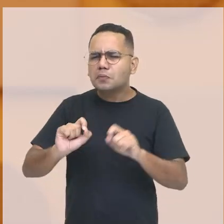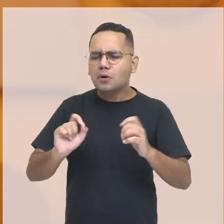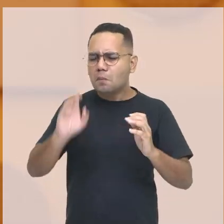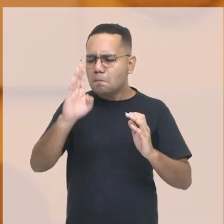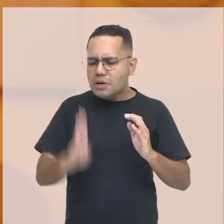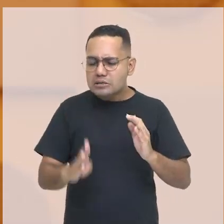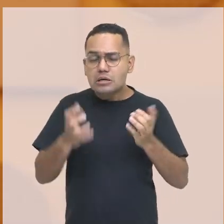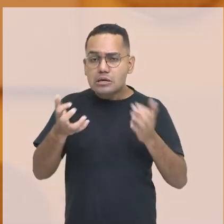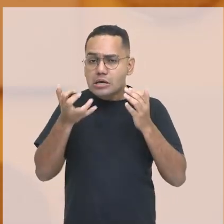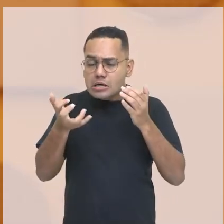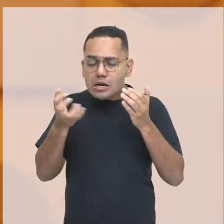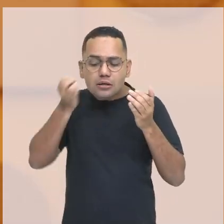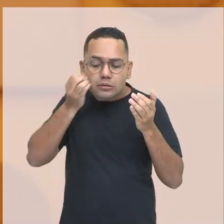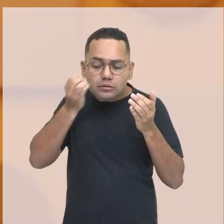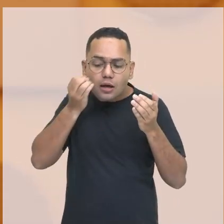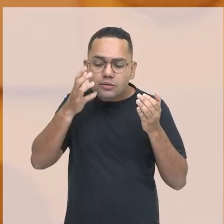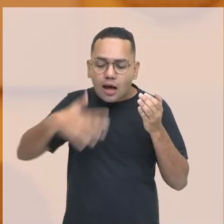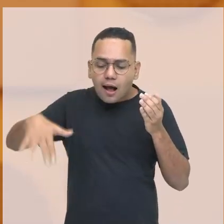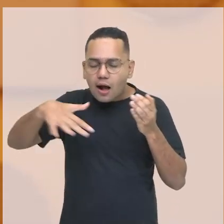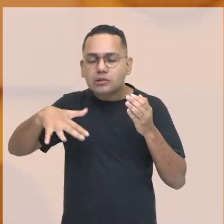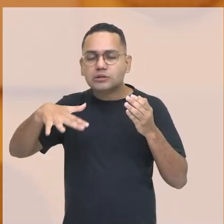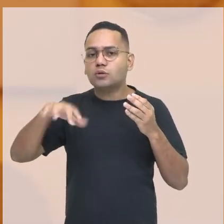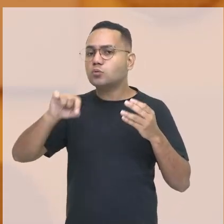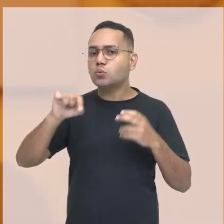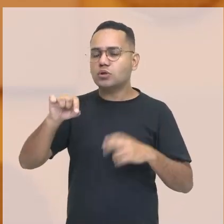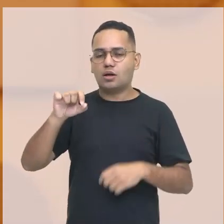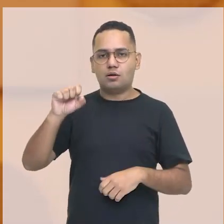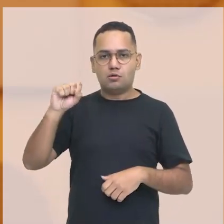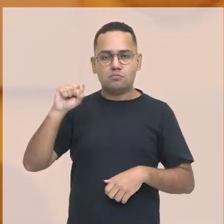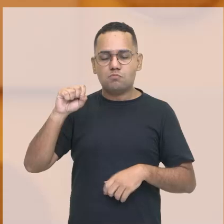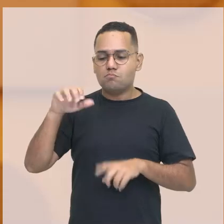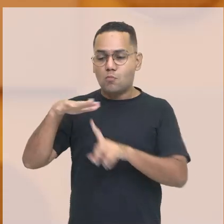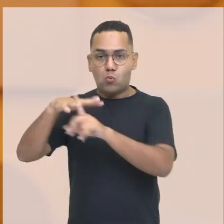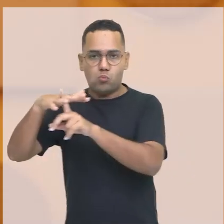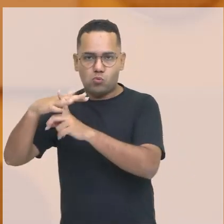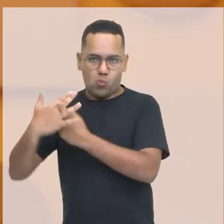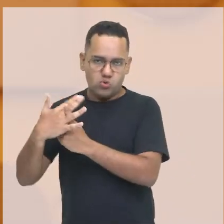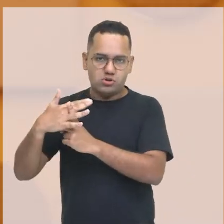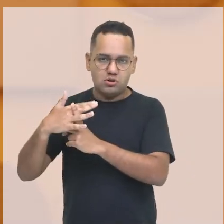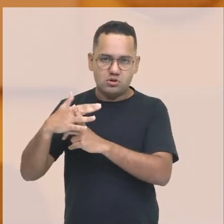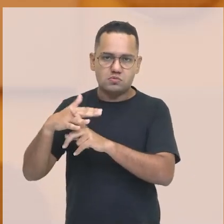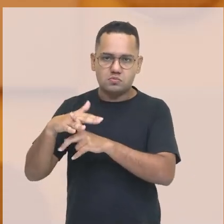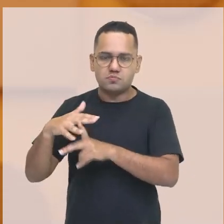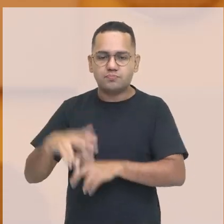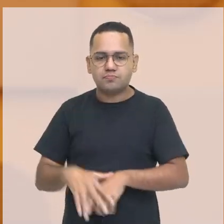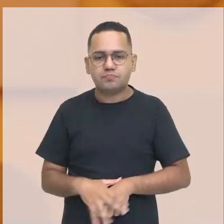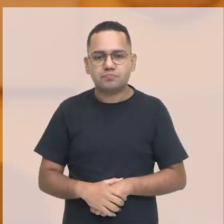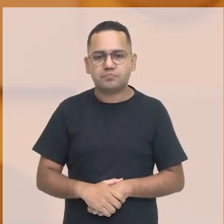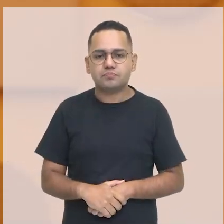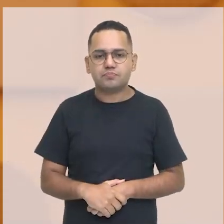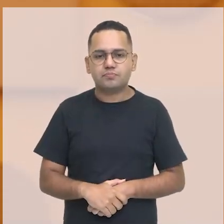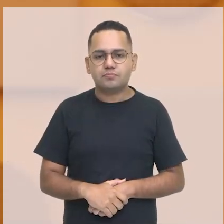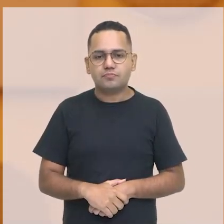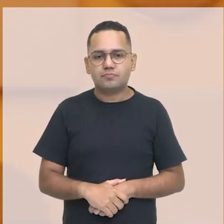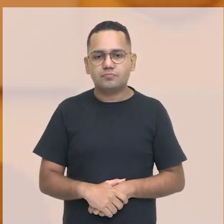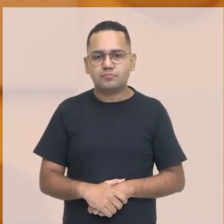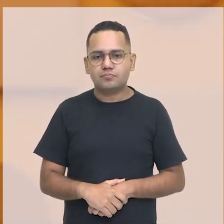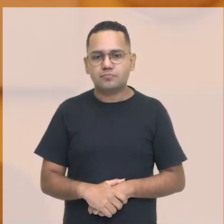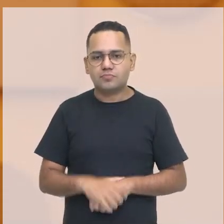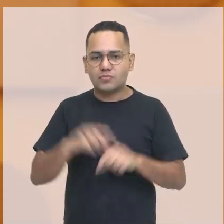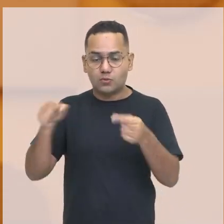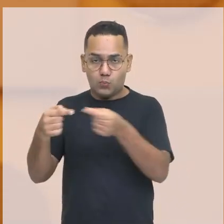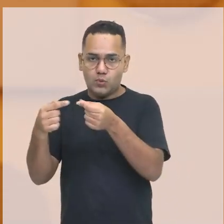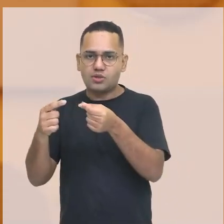experiência socialista, tá, gente? Esse era o objetivo do Luiz Carlos Prestes e também o objetivo da Aliança